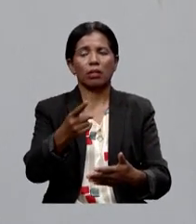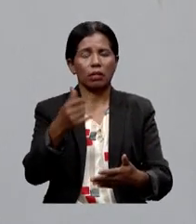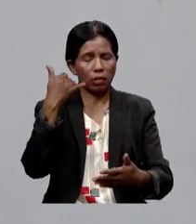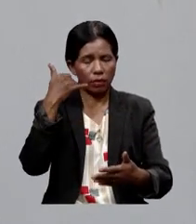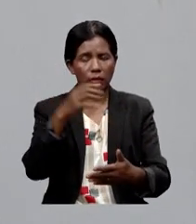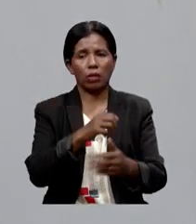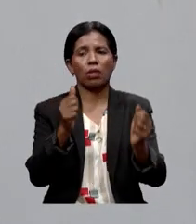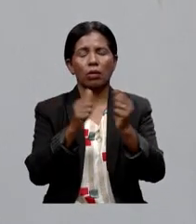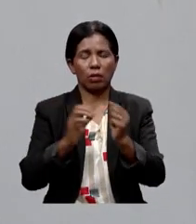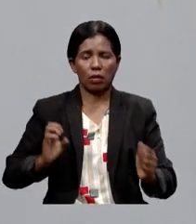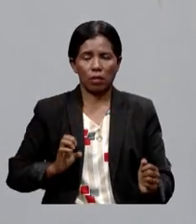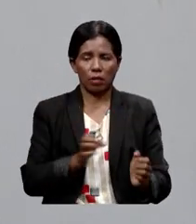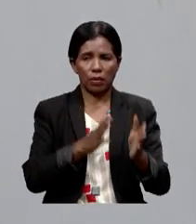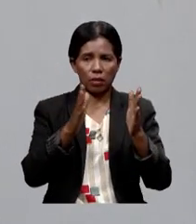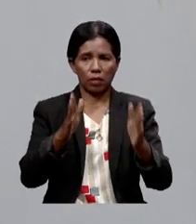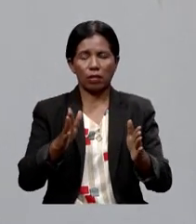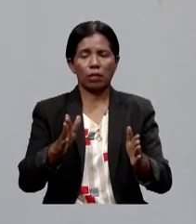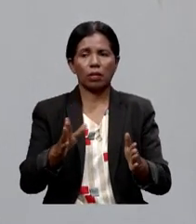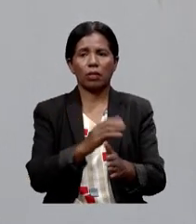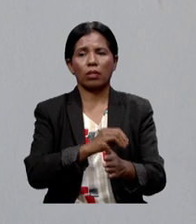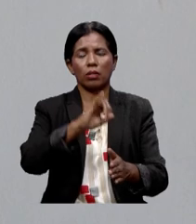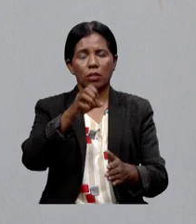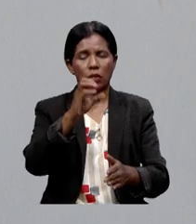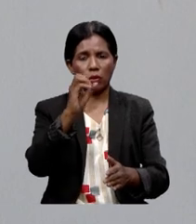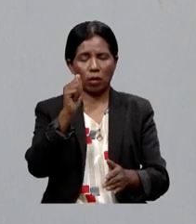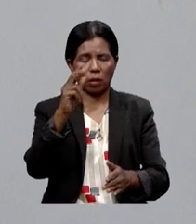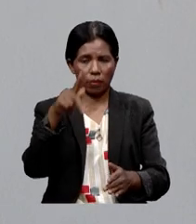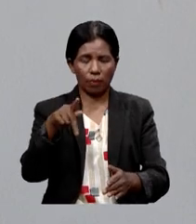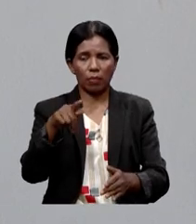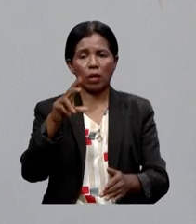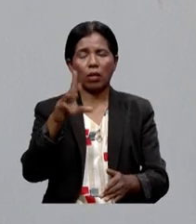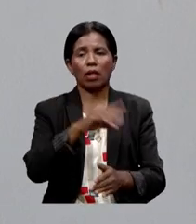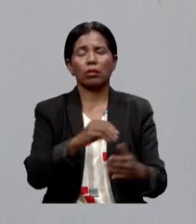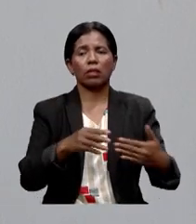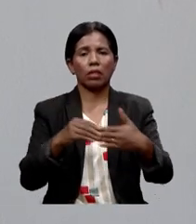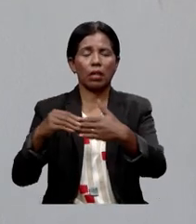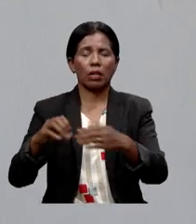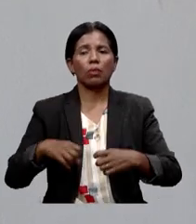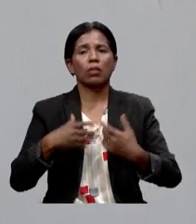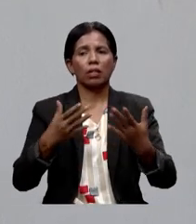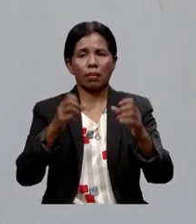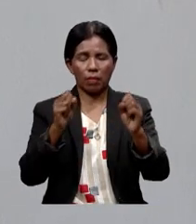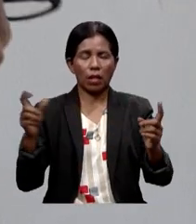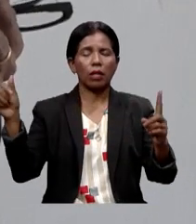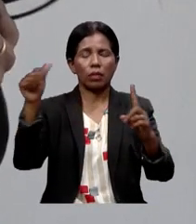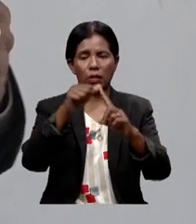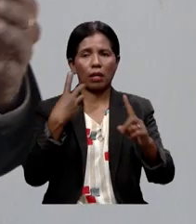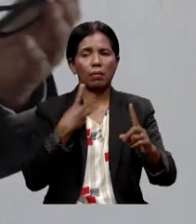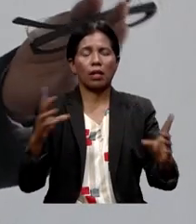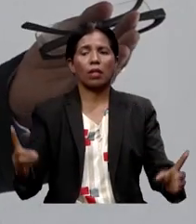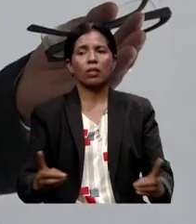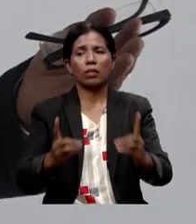hello, senhor embaixador João Paulo, para organizar o ensaio pela Bahira Tó. Ami bela